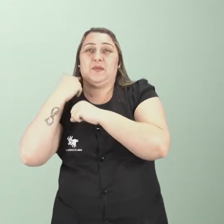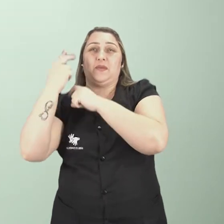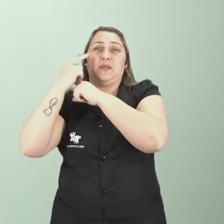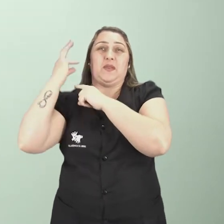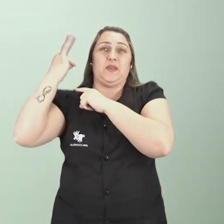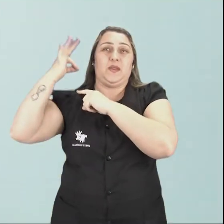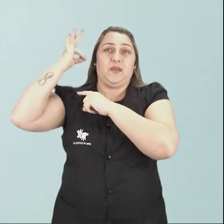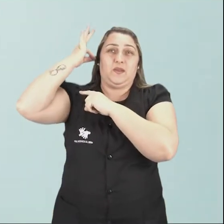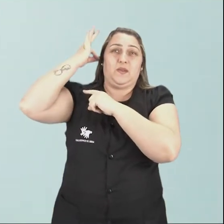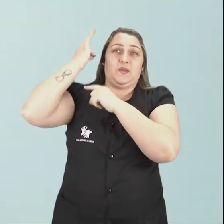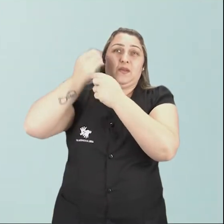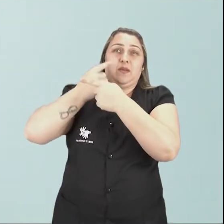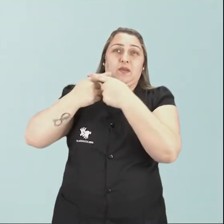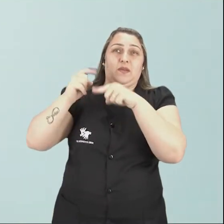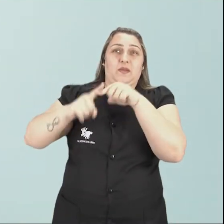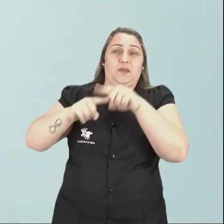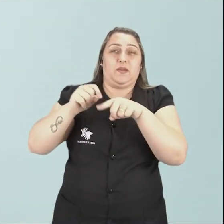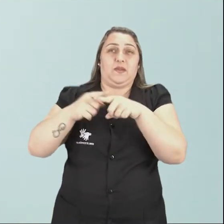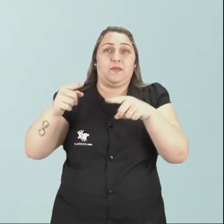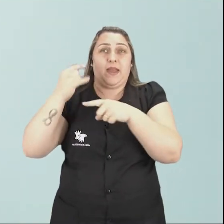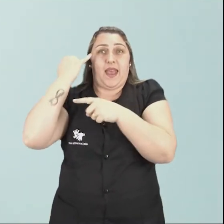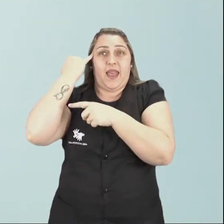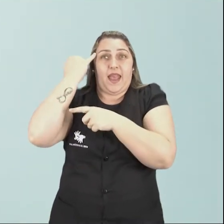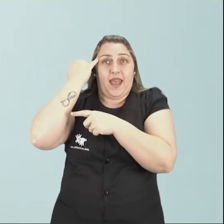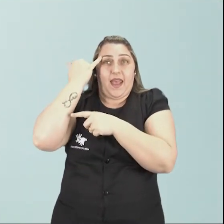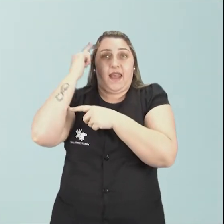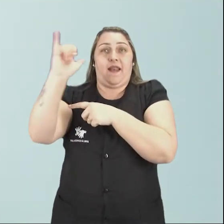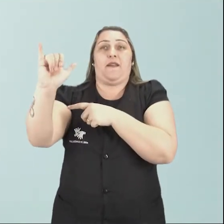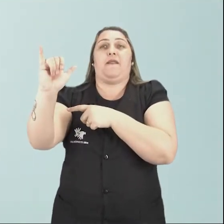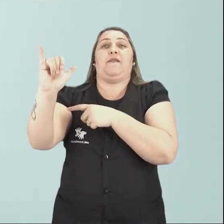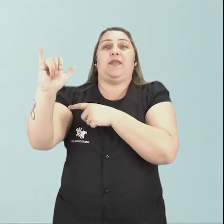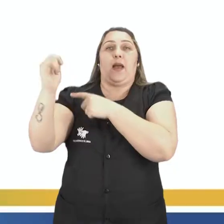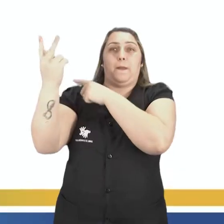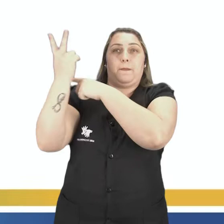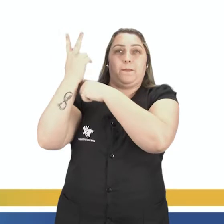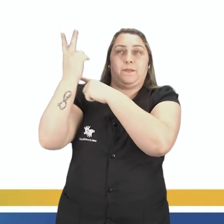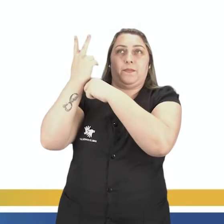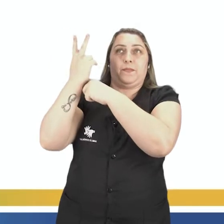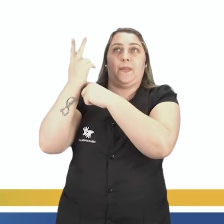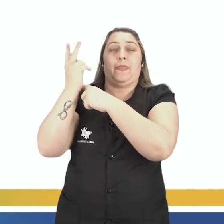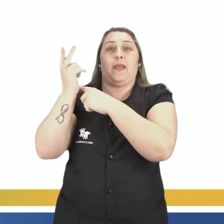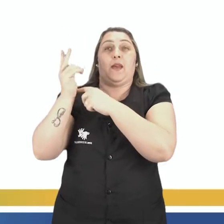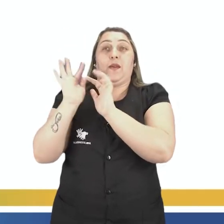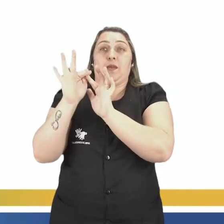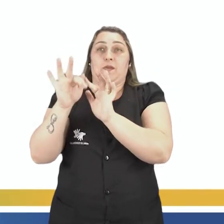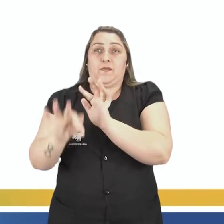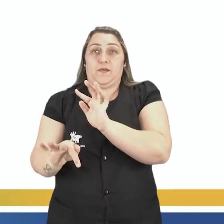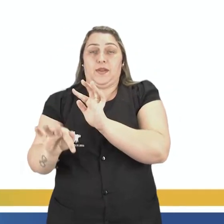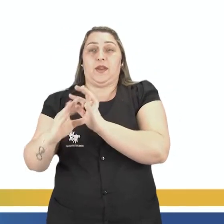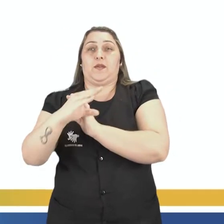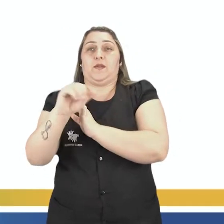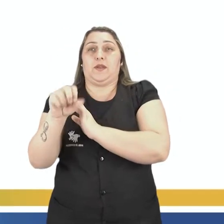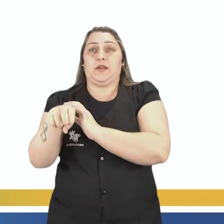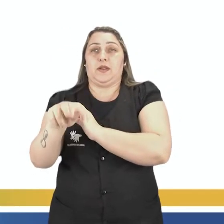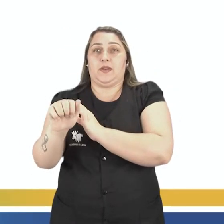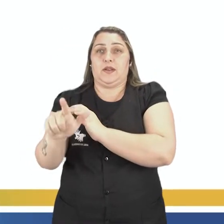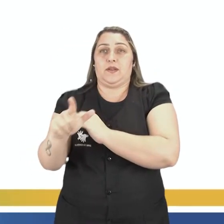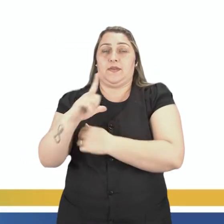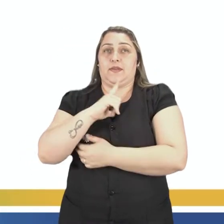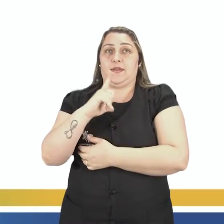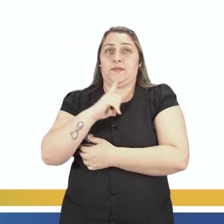insetos e objetos. Então, em seguida, no final do canal, nós temos